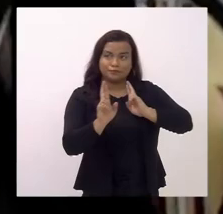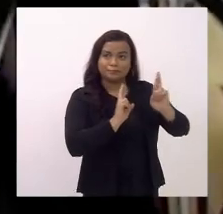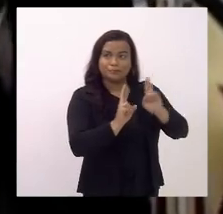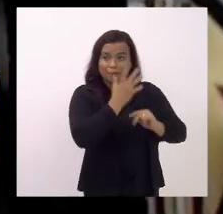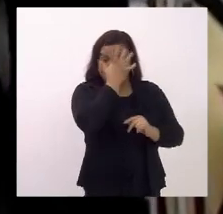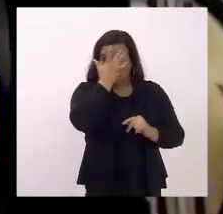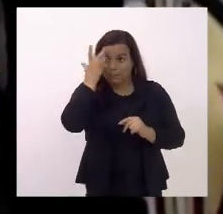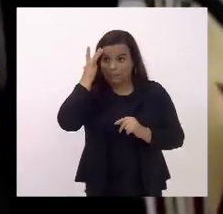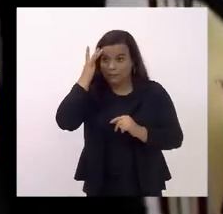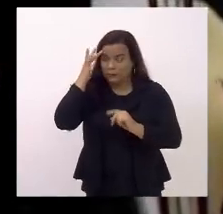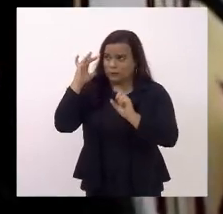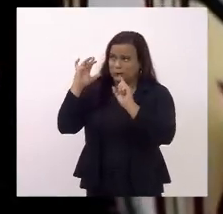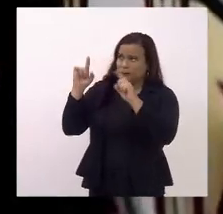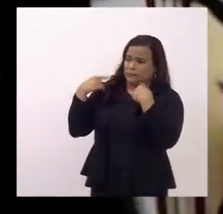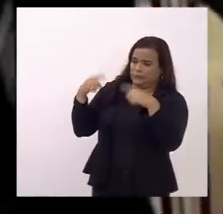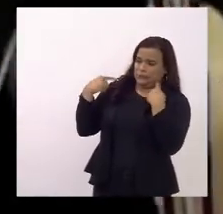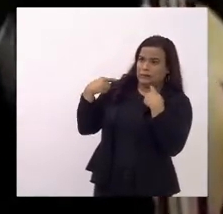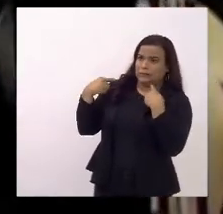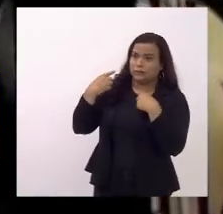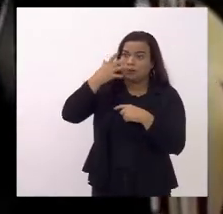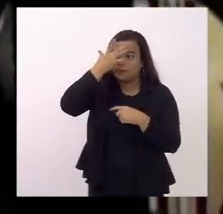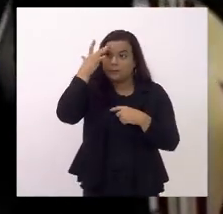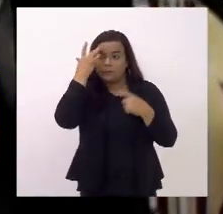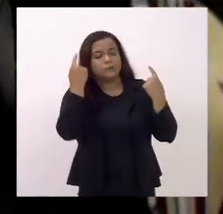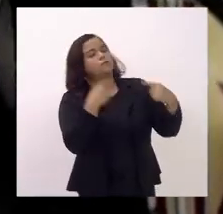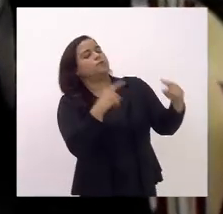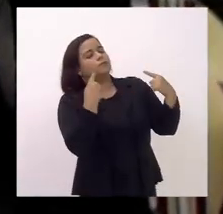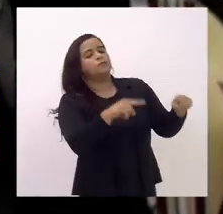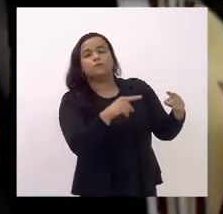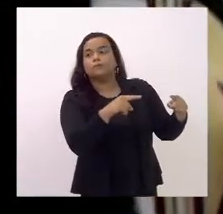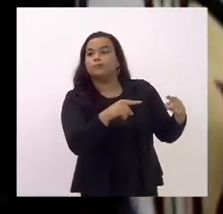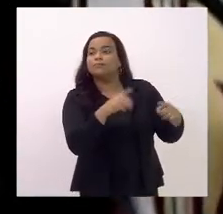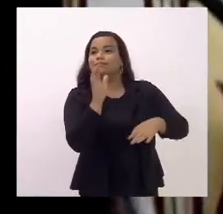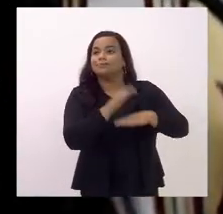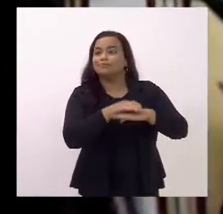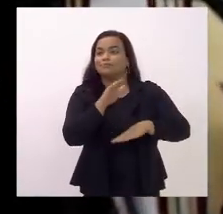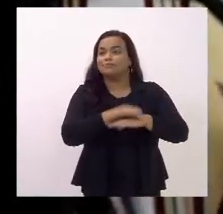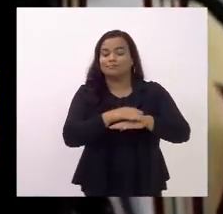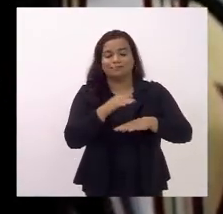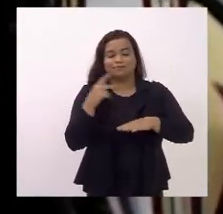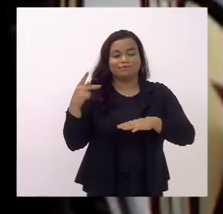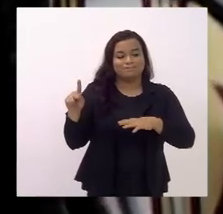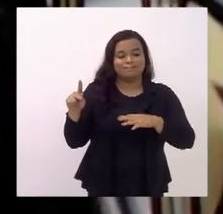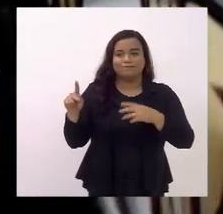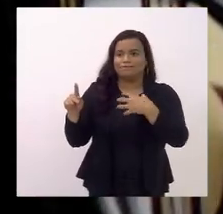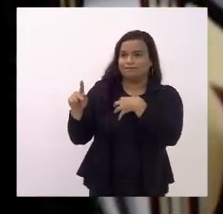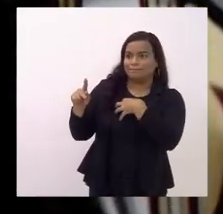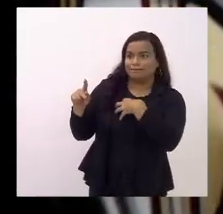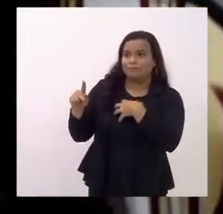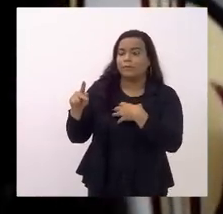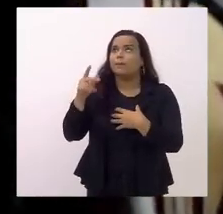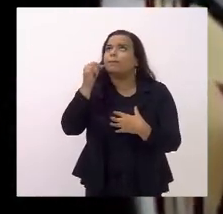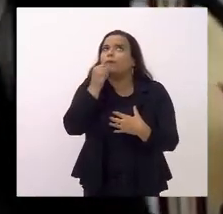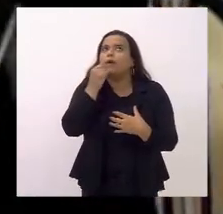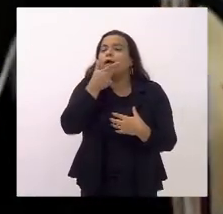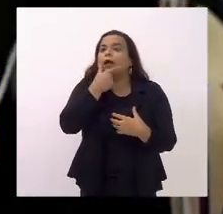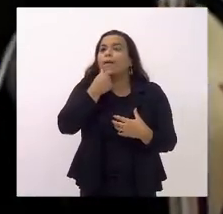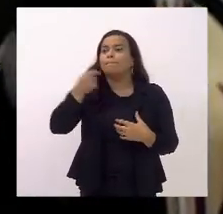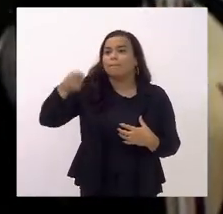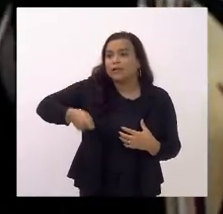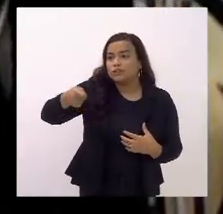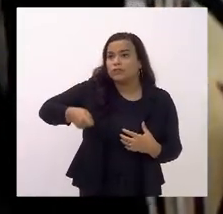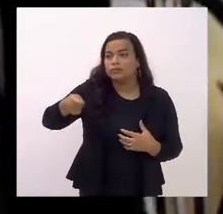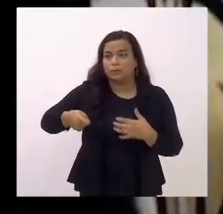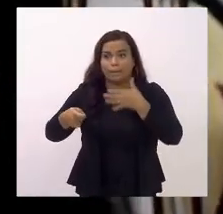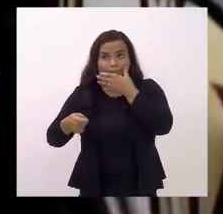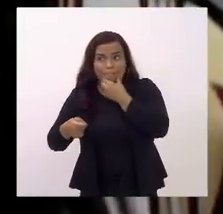e quem é agredido. E que faz a gente pensar muito, né? Por exemplo, no machismo de meninos contra